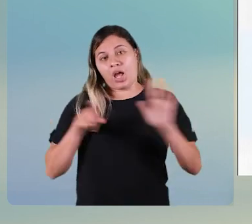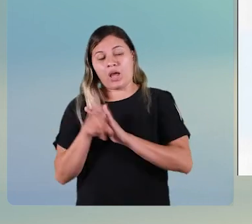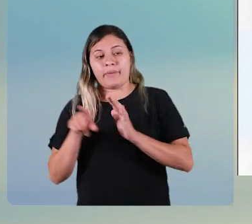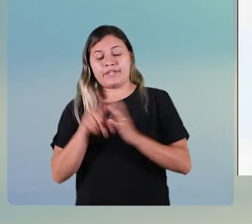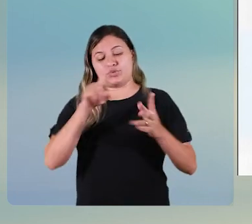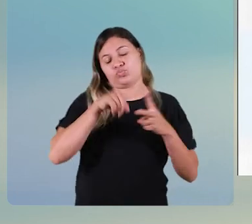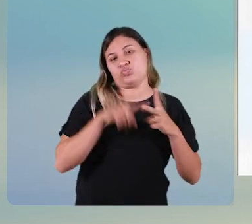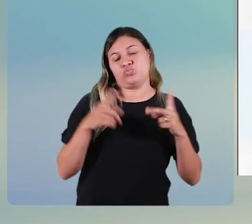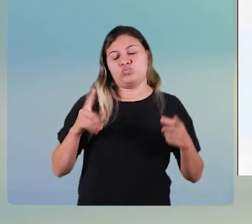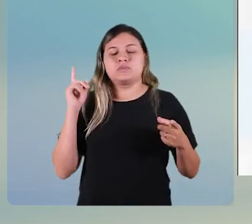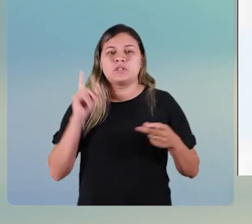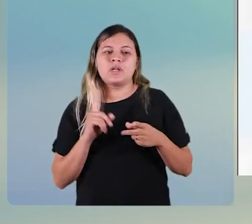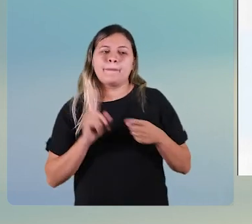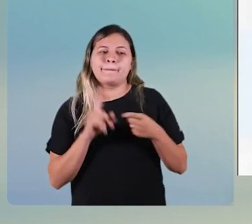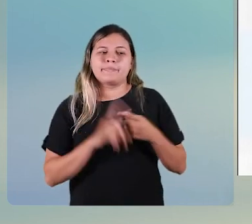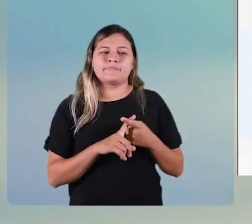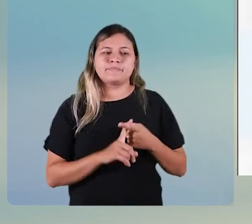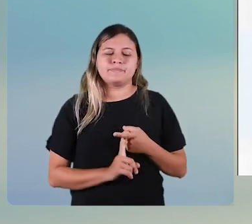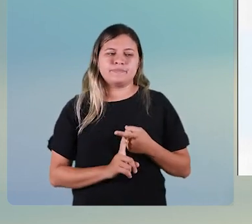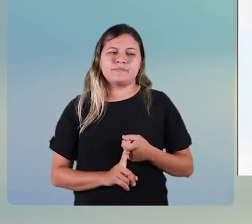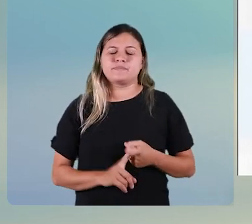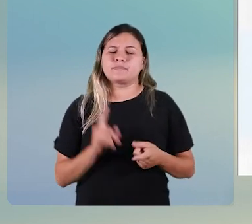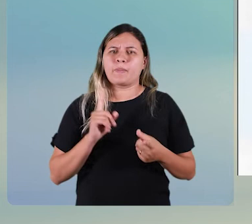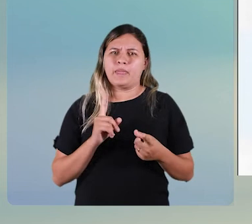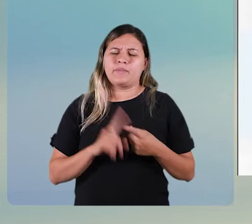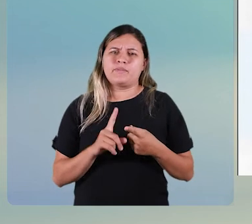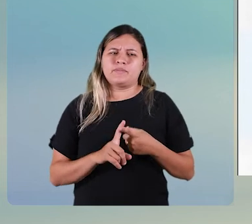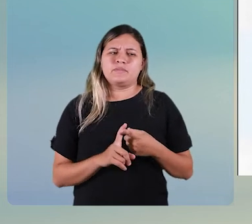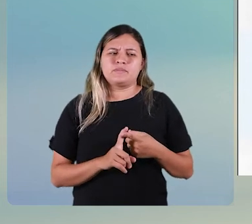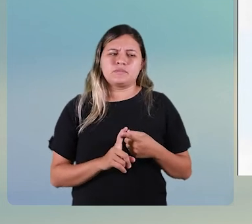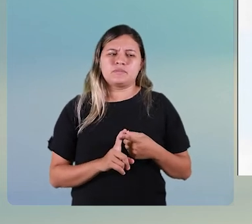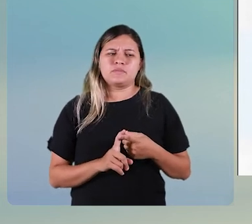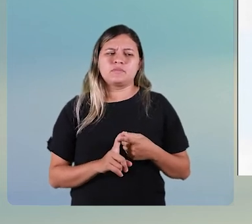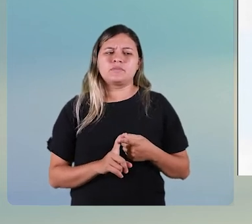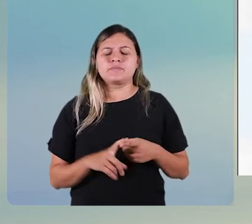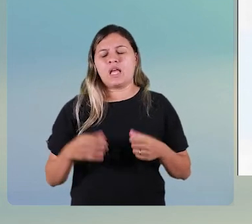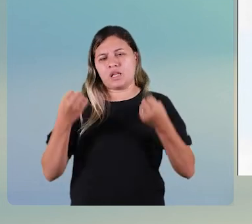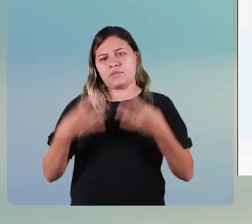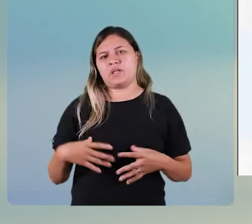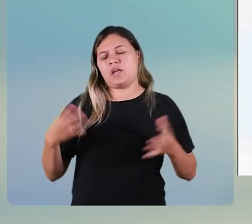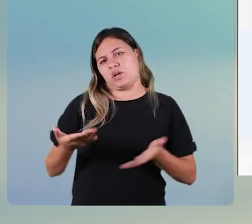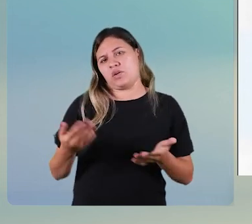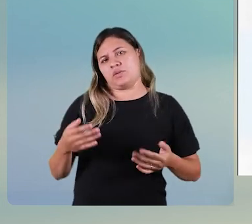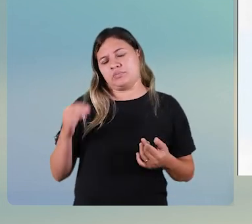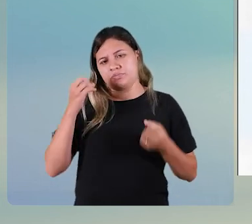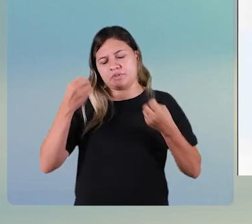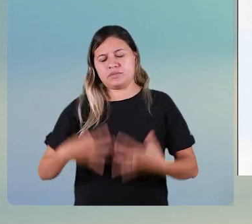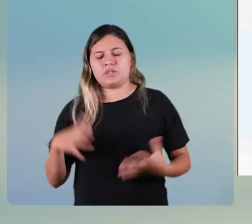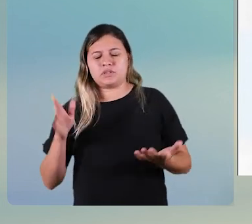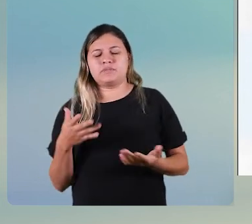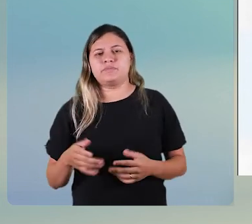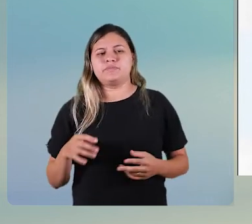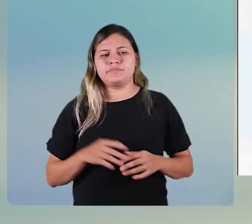duas questões, tá? Essa primeira aqui, ela acaba de corroborar o que a gente acabou de falar. A elevação da temperatura